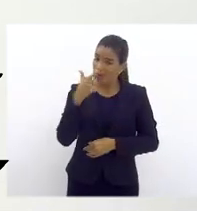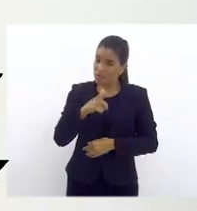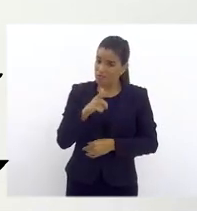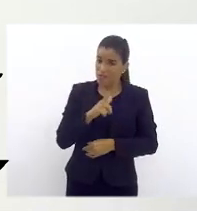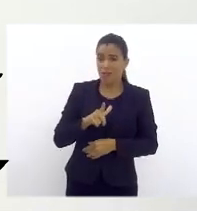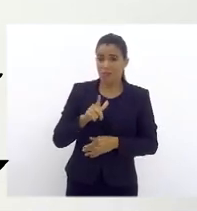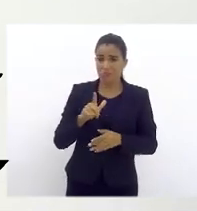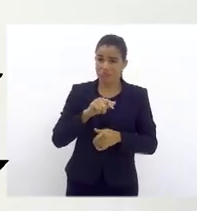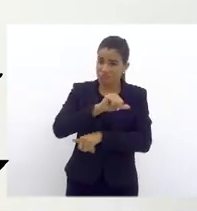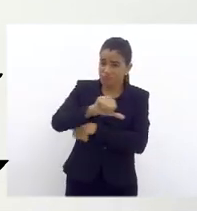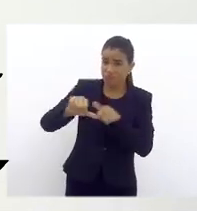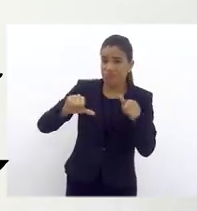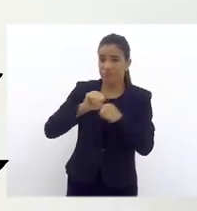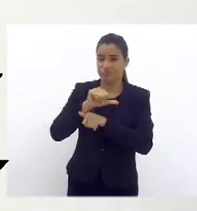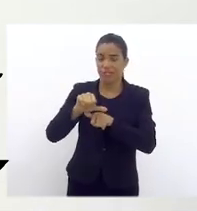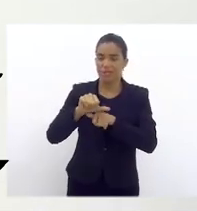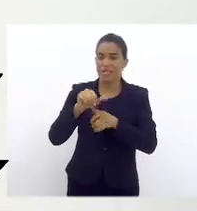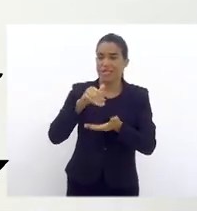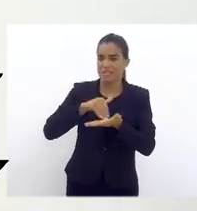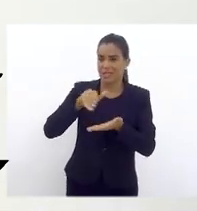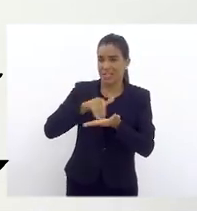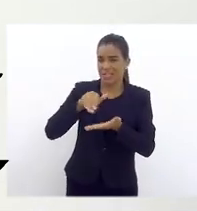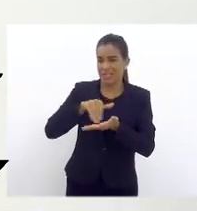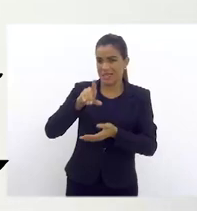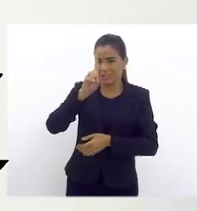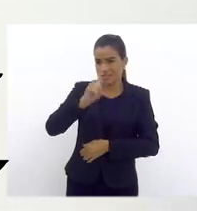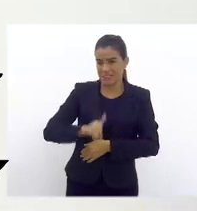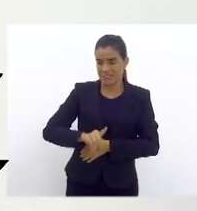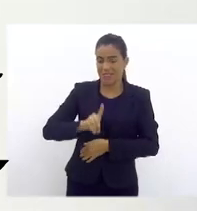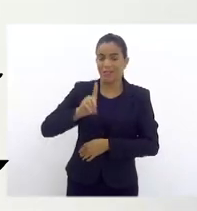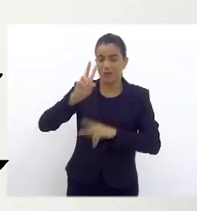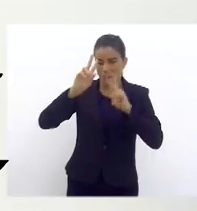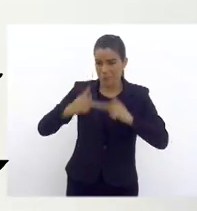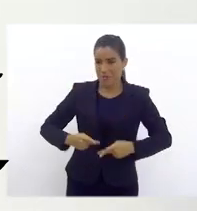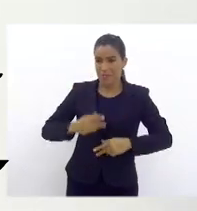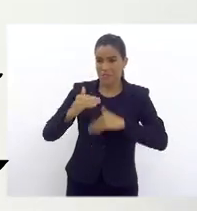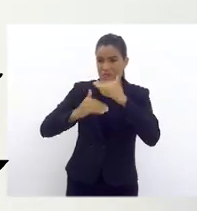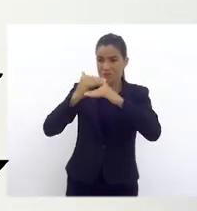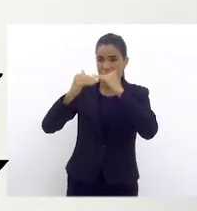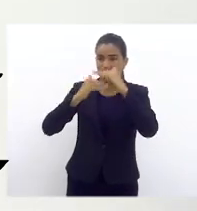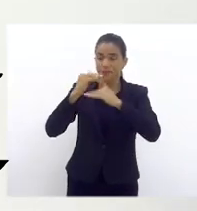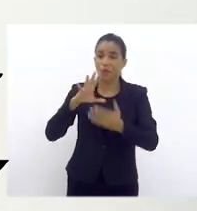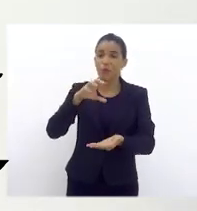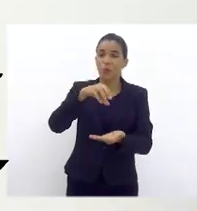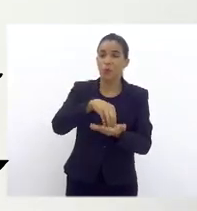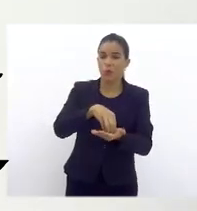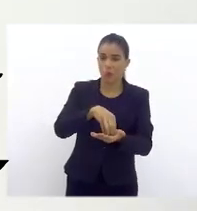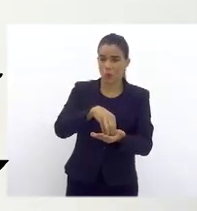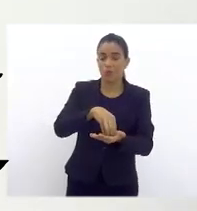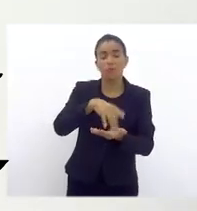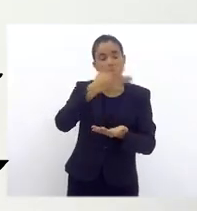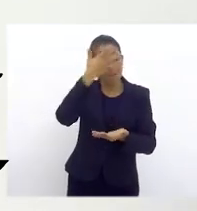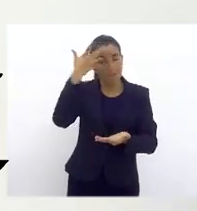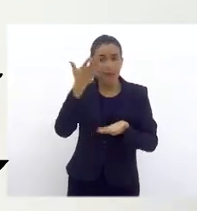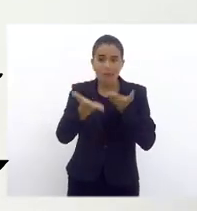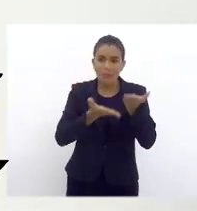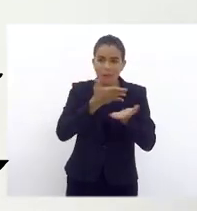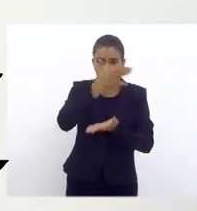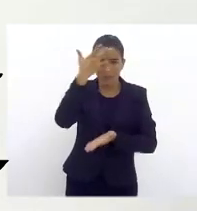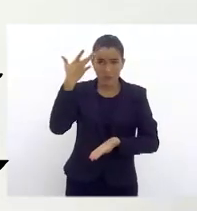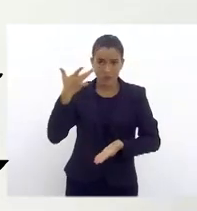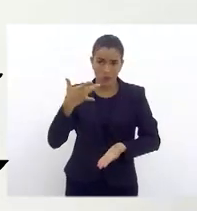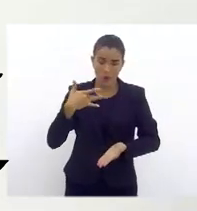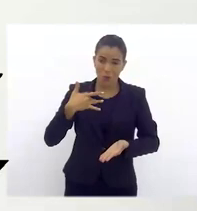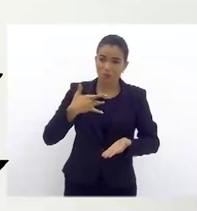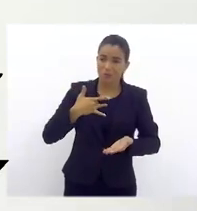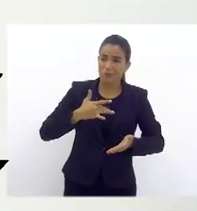né é da Secretaria de Assistência Social de direitos humanos desenvolvimento a questão do núcleo de atendimento a vítima de intolerância mas assim eu não sei vocês